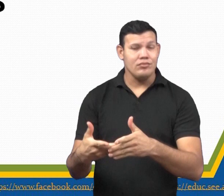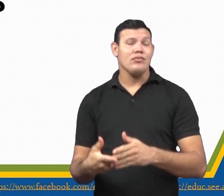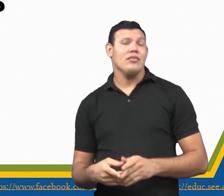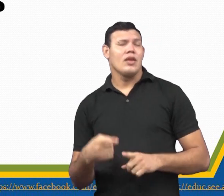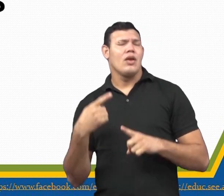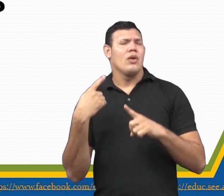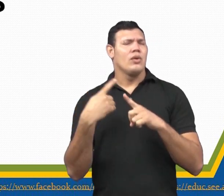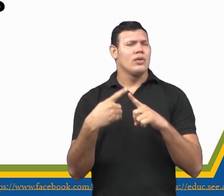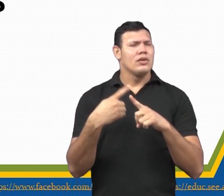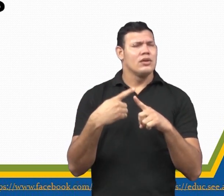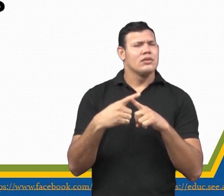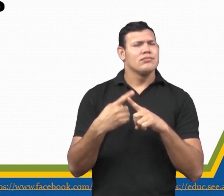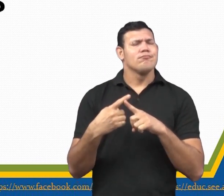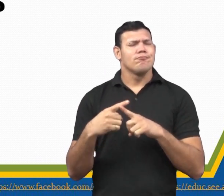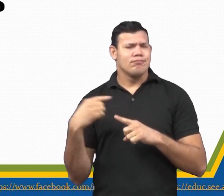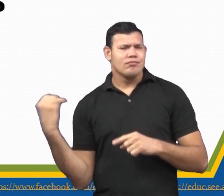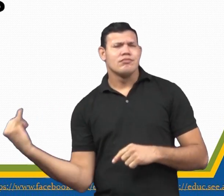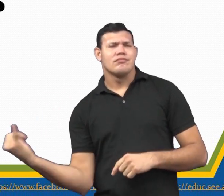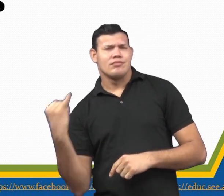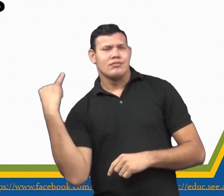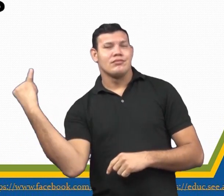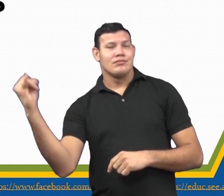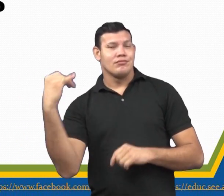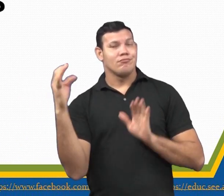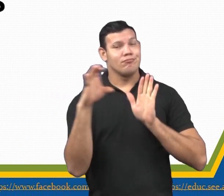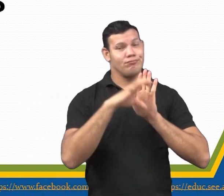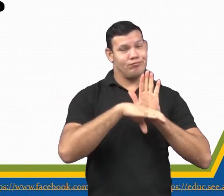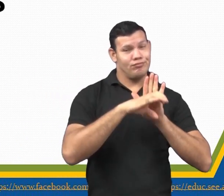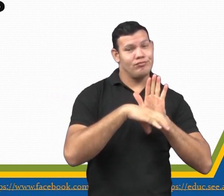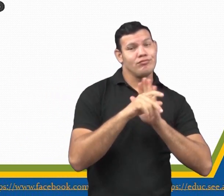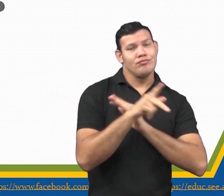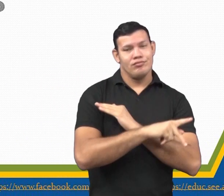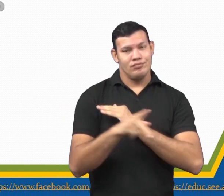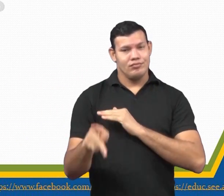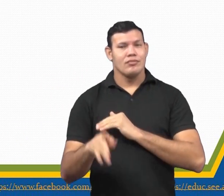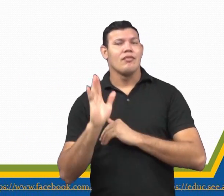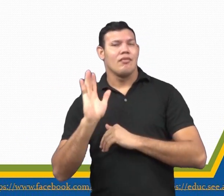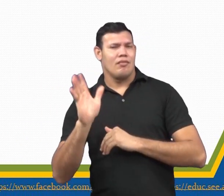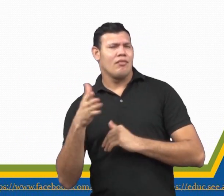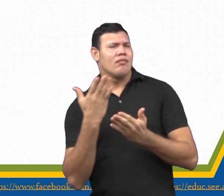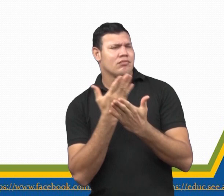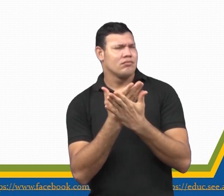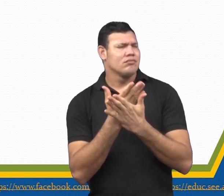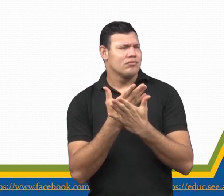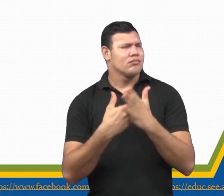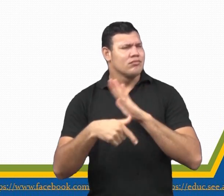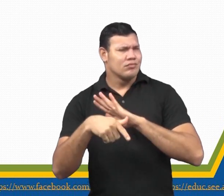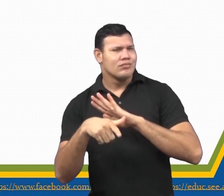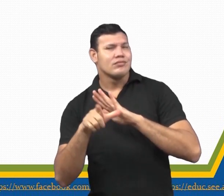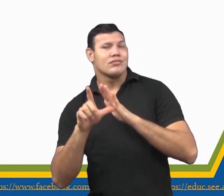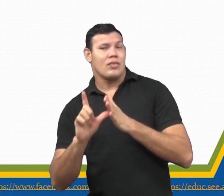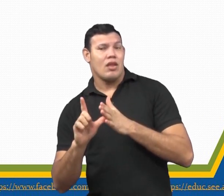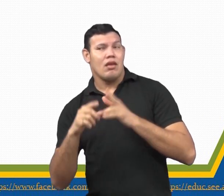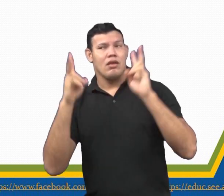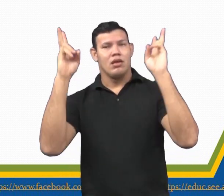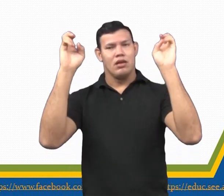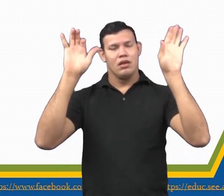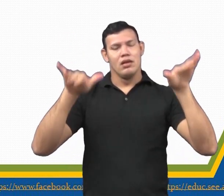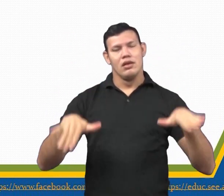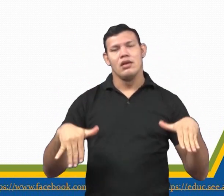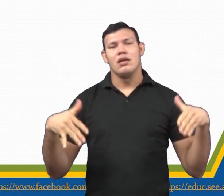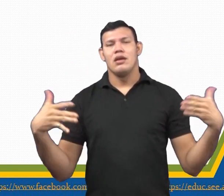dos principais conteúdos já trabalhados com o seu professor. O nosso conteúdo a ser abordado hoje